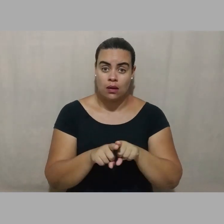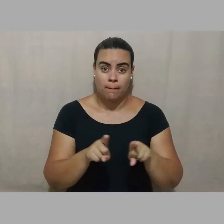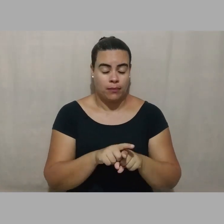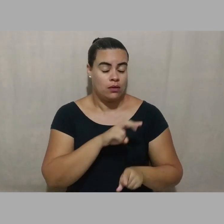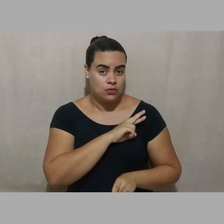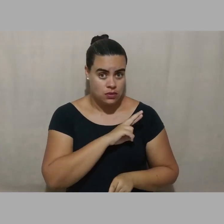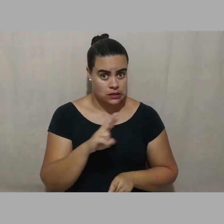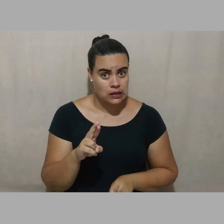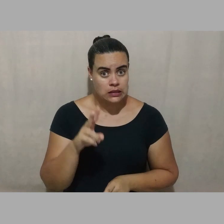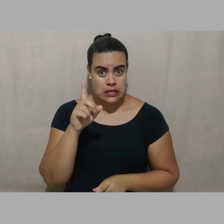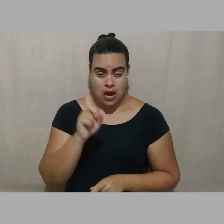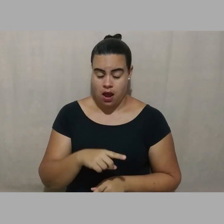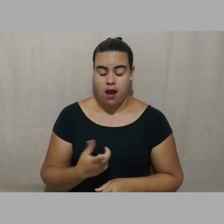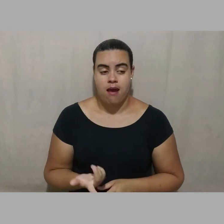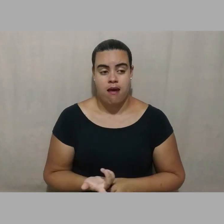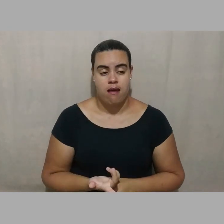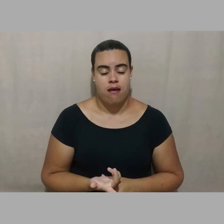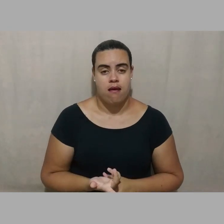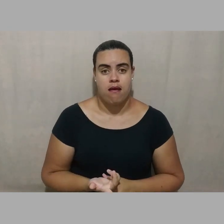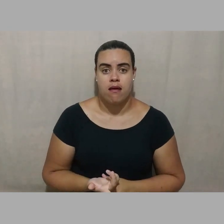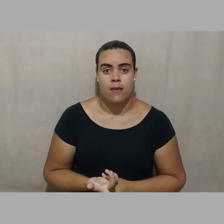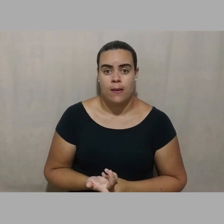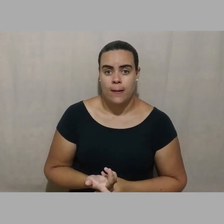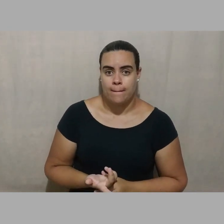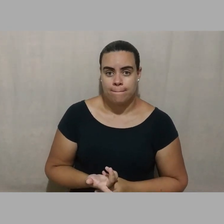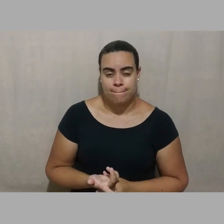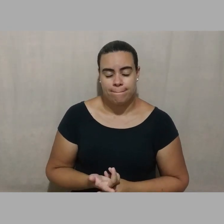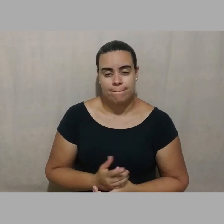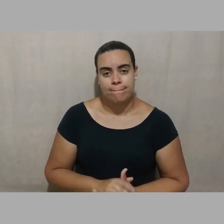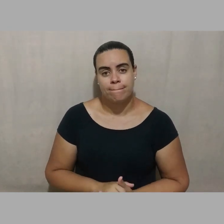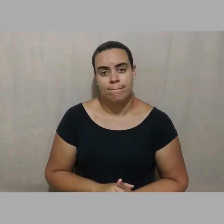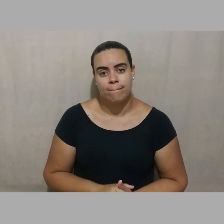de religiosidade, na verdade, essa é